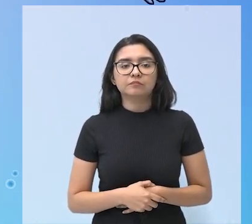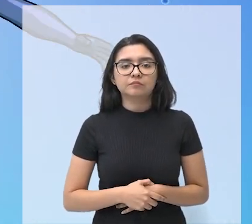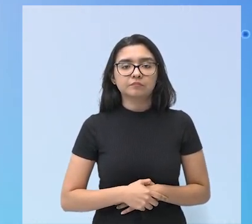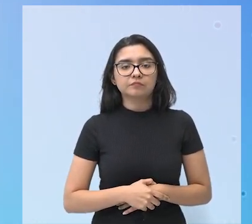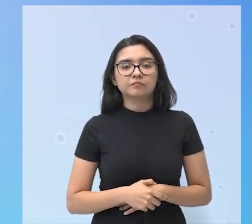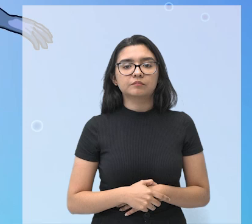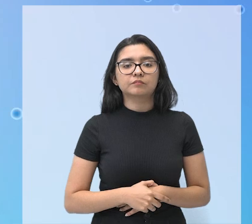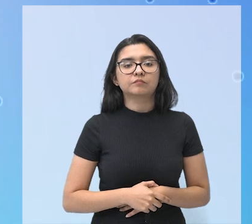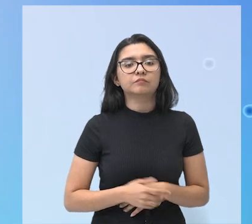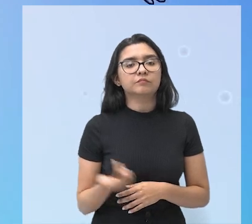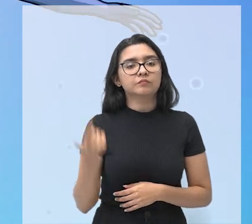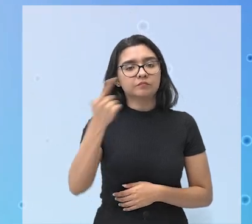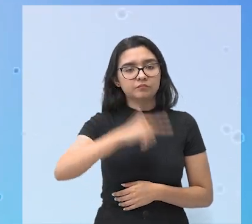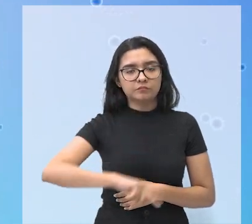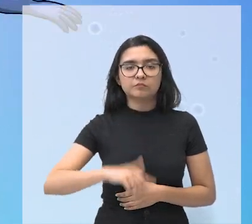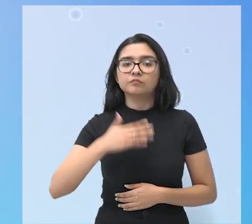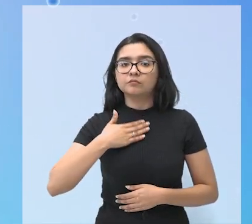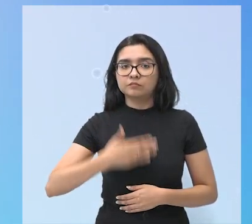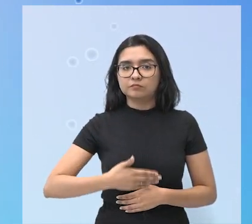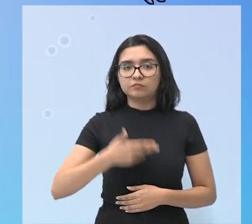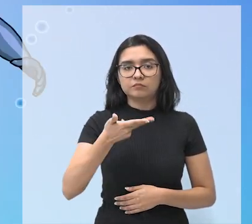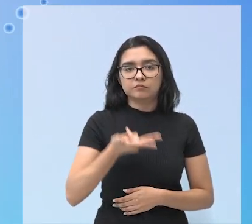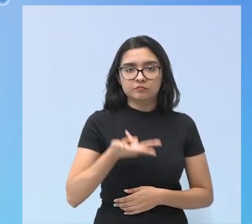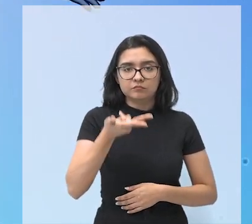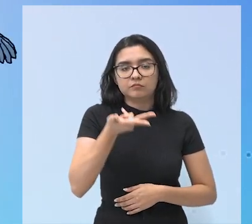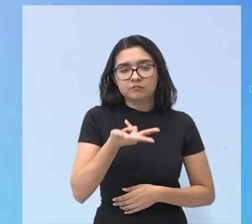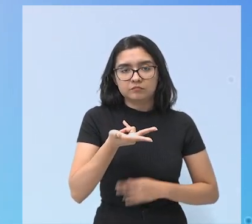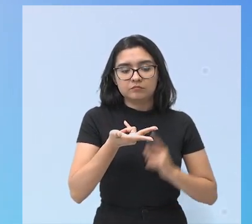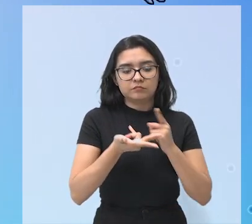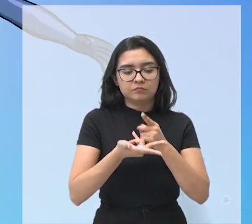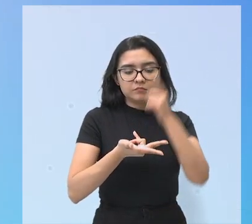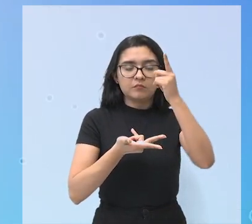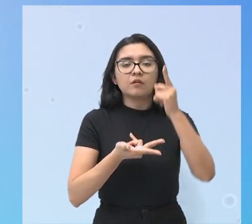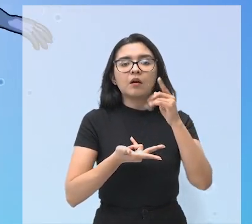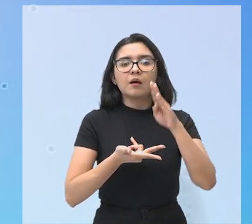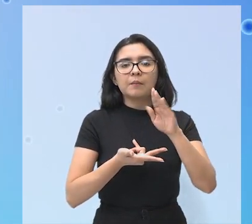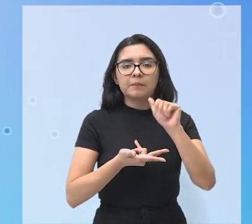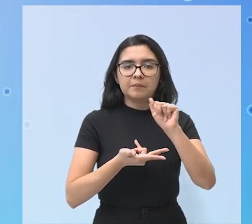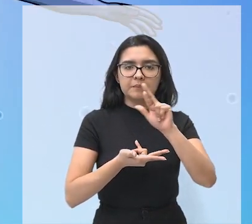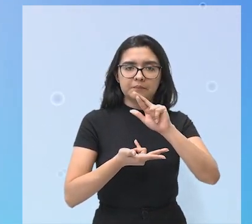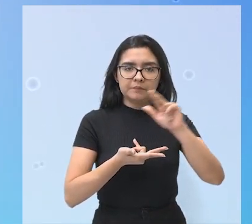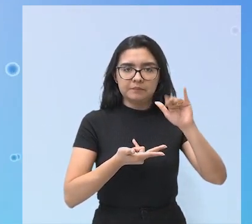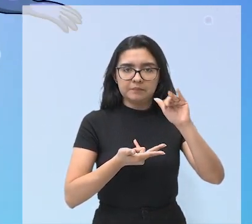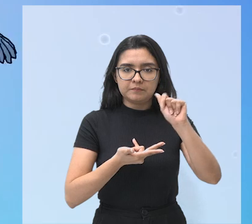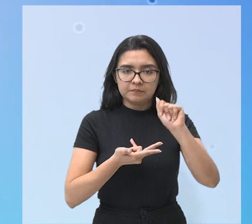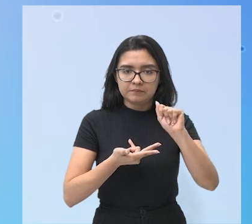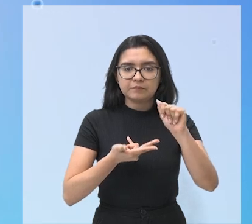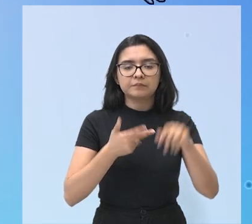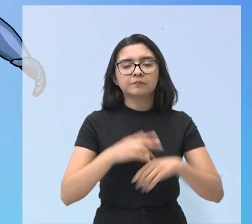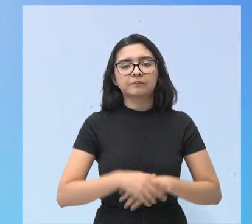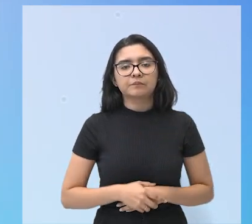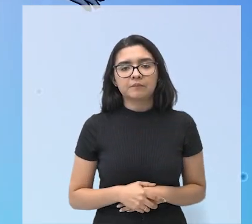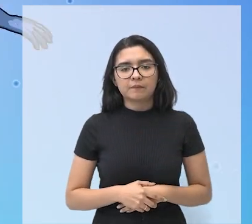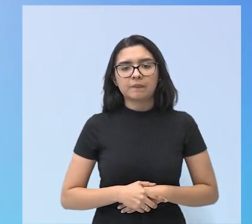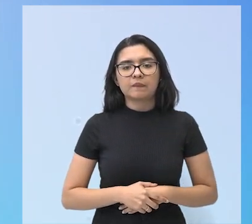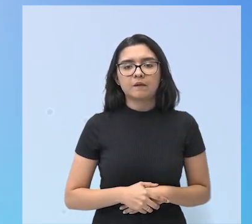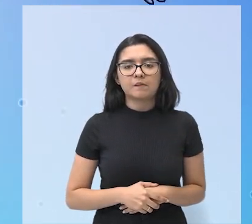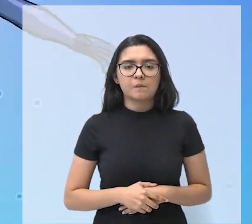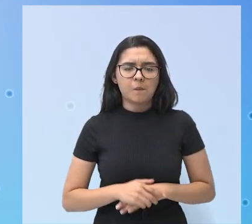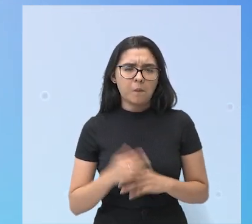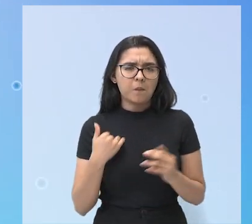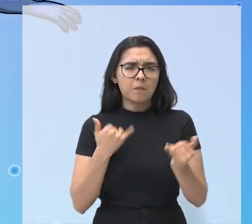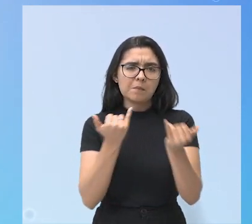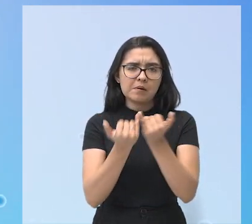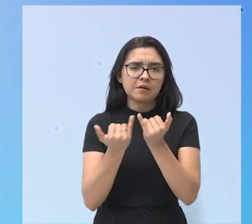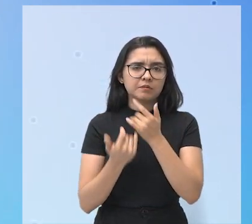só, mais uma vez, barriga voltada para fora da água. A movimentação de pernas e braços neste nado é semelhante ao nado